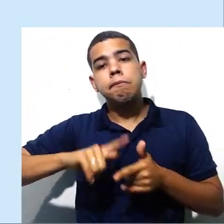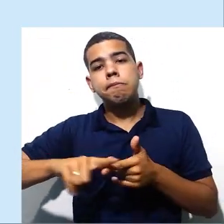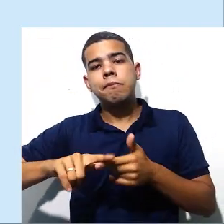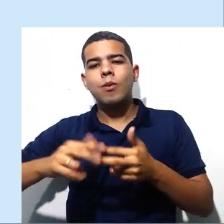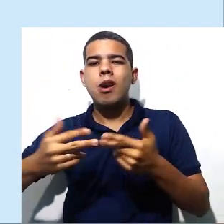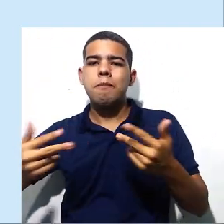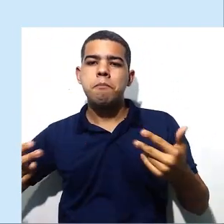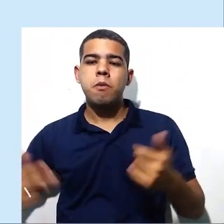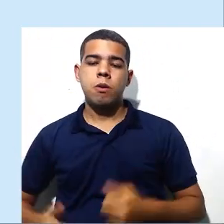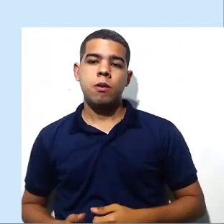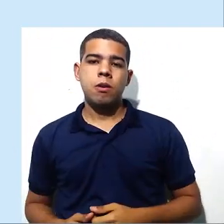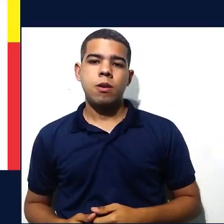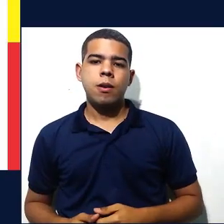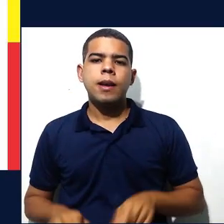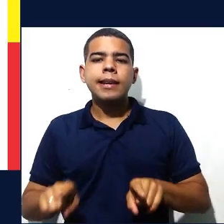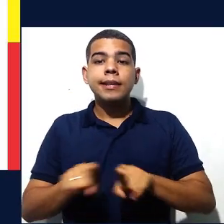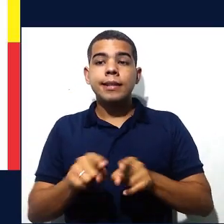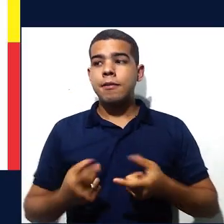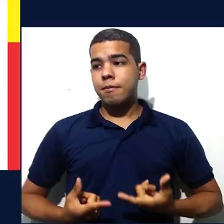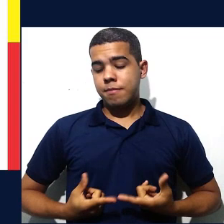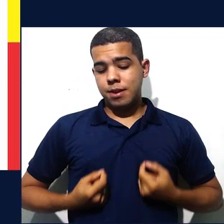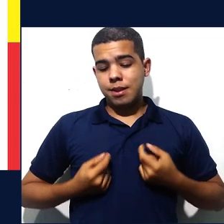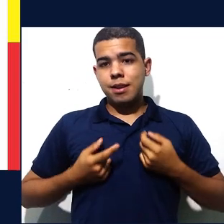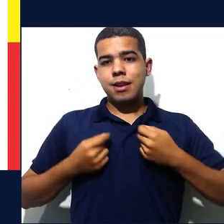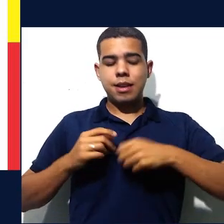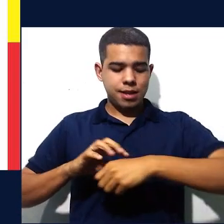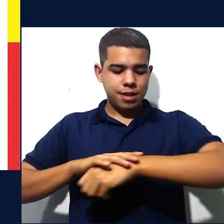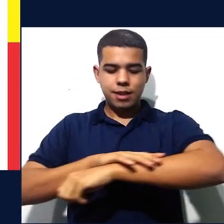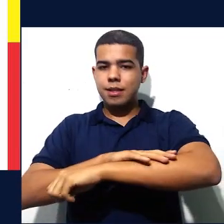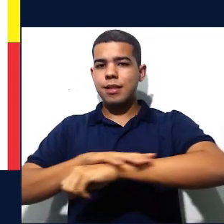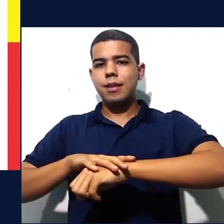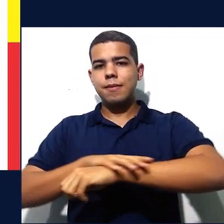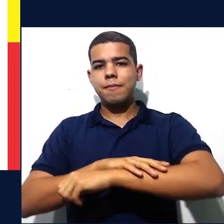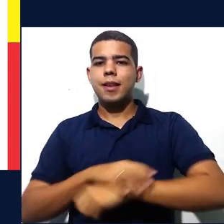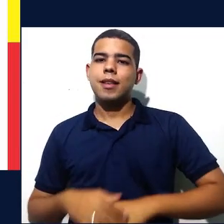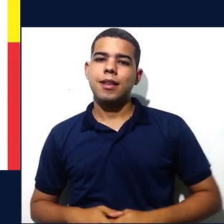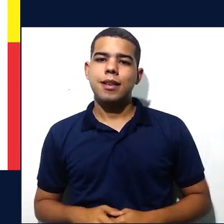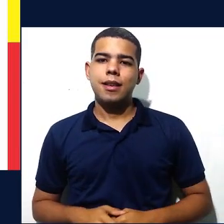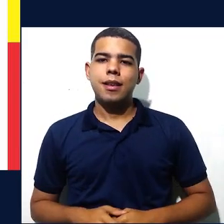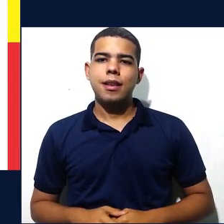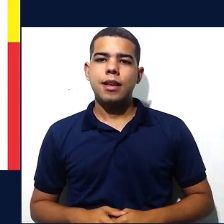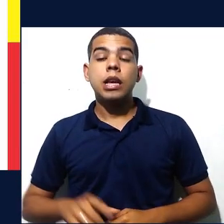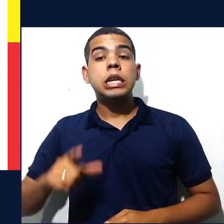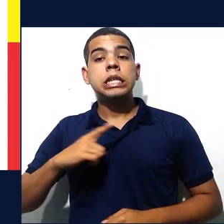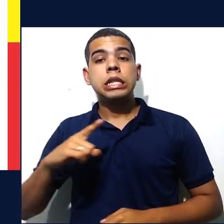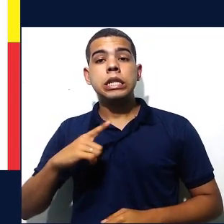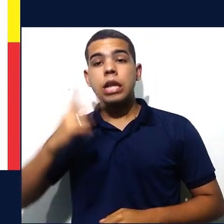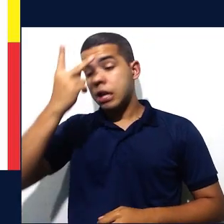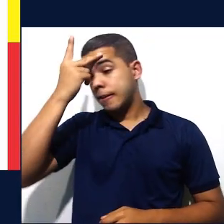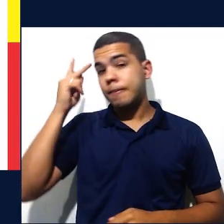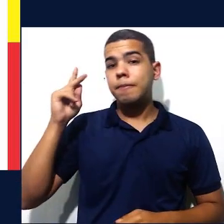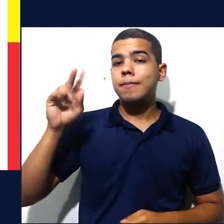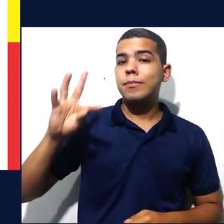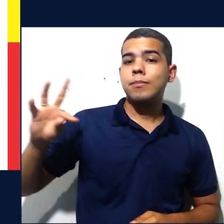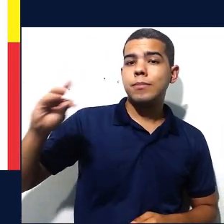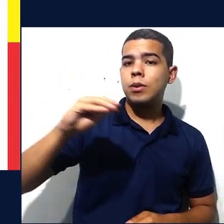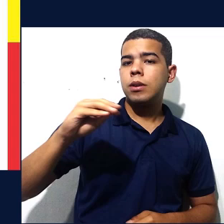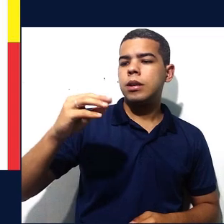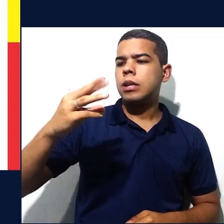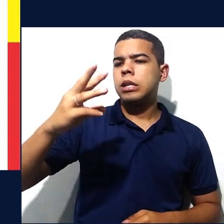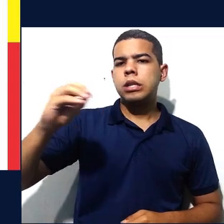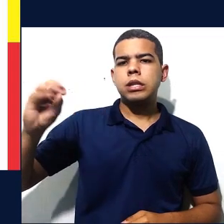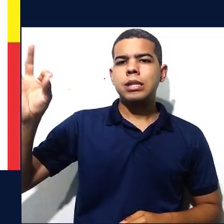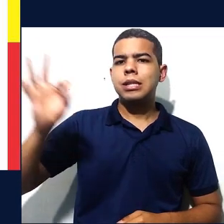mas existe também o câncer de pele. O câncer de pele ele chega a 30% de todos os